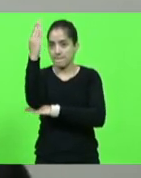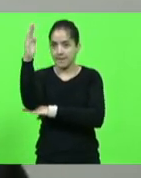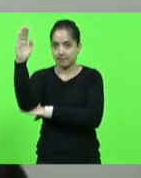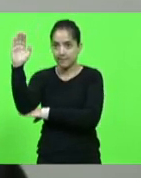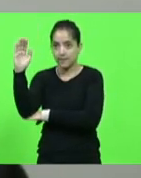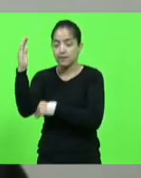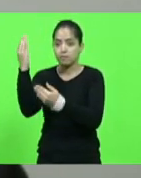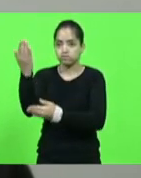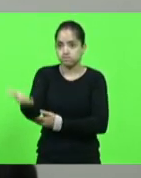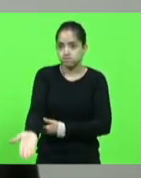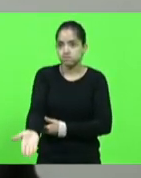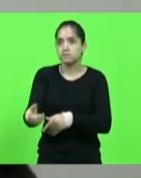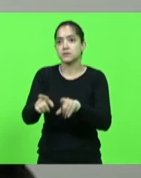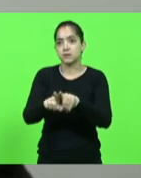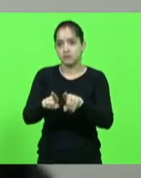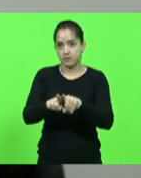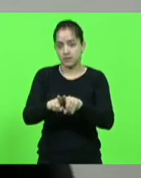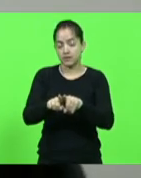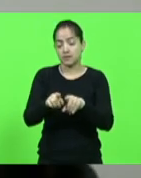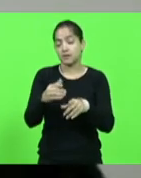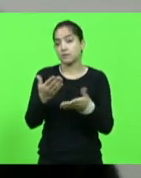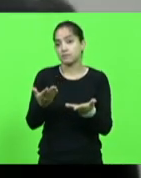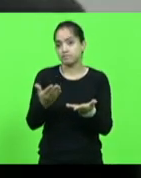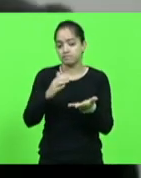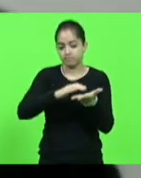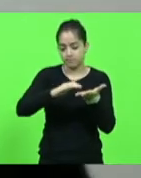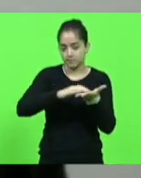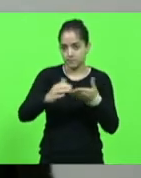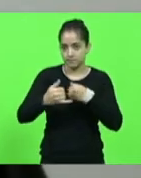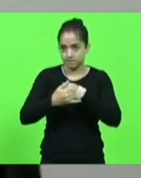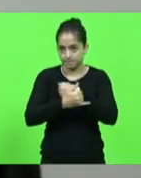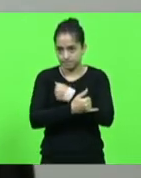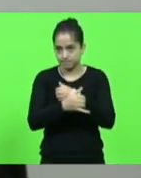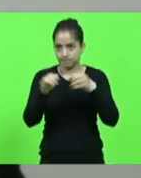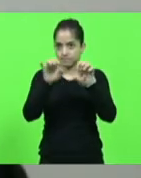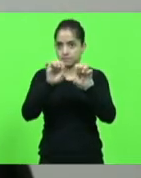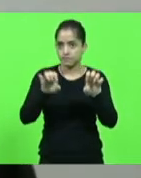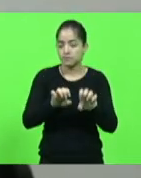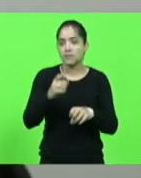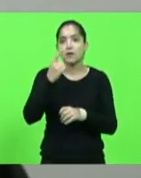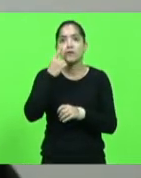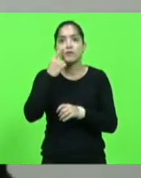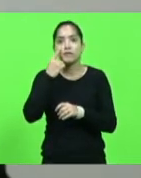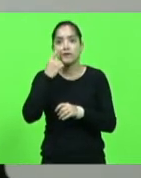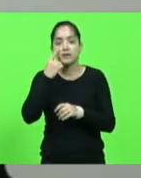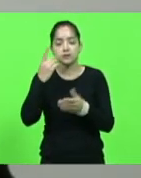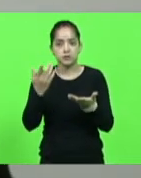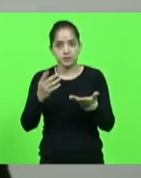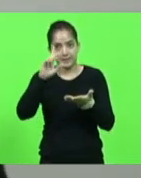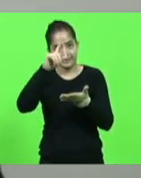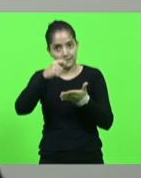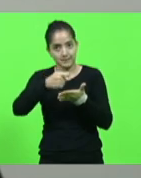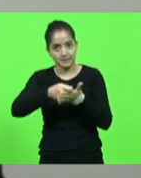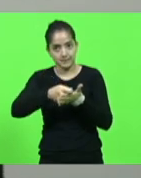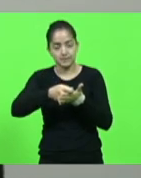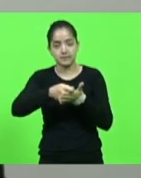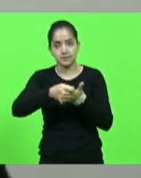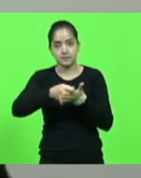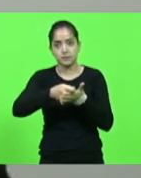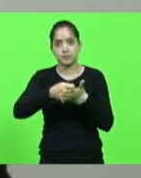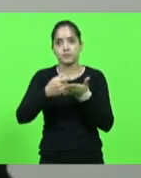gente pede para o secretário de Infraestrutura que reveja essa decisão para que não